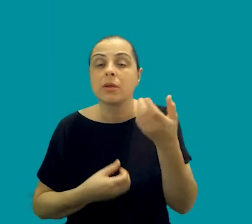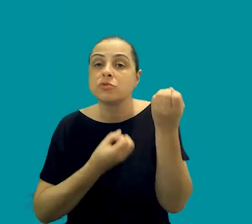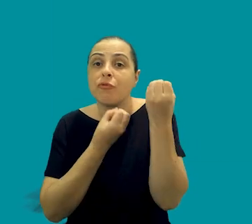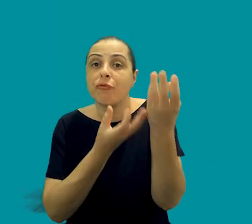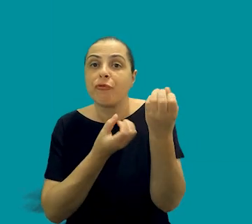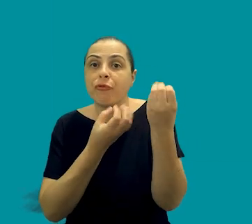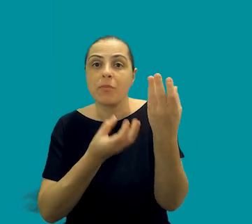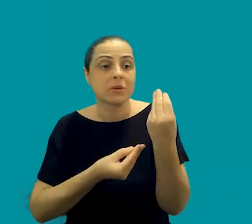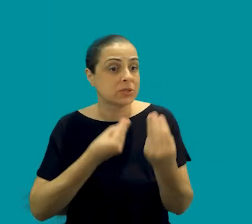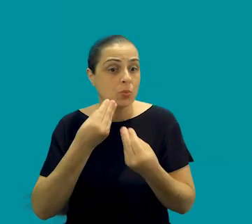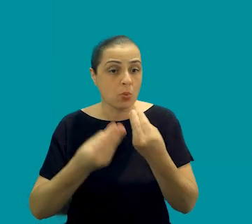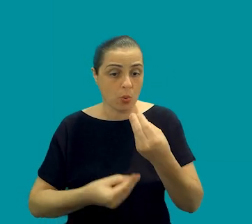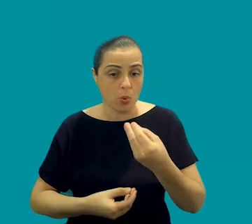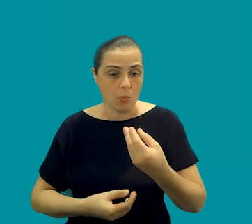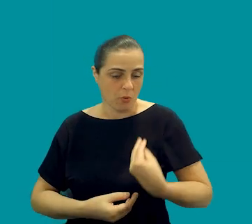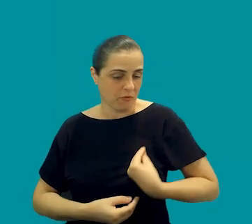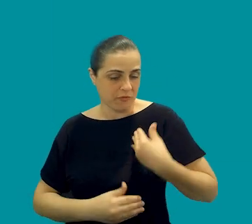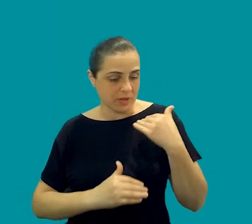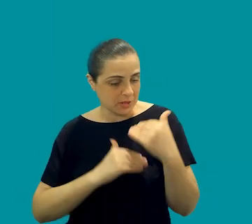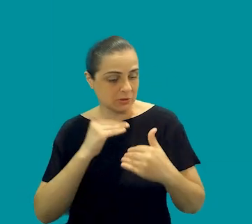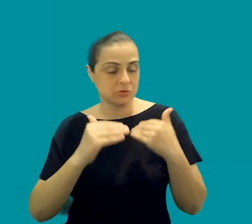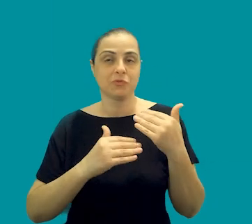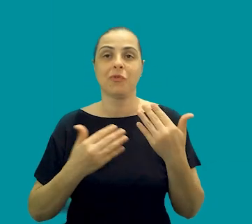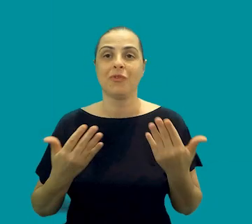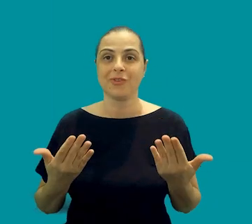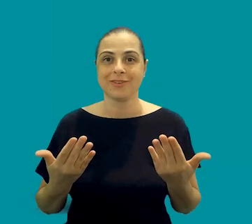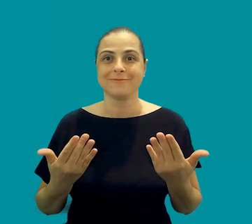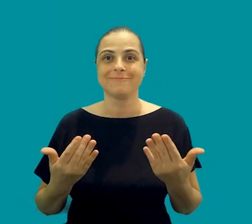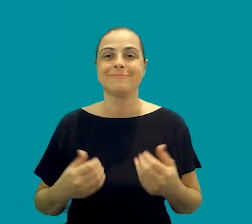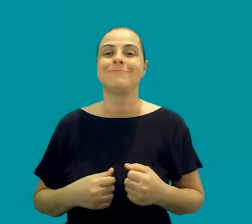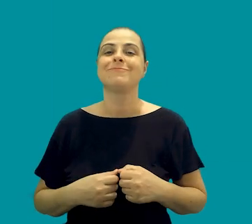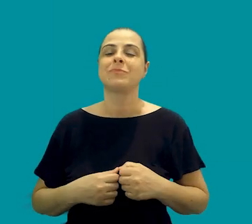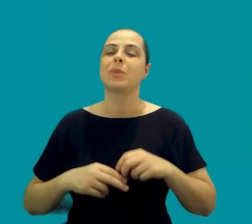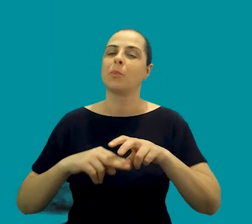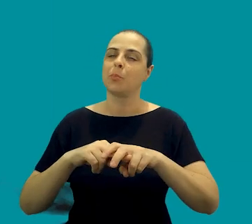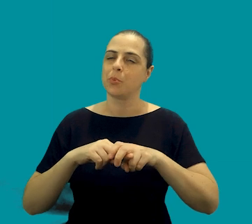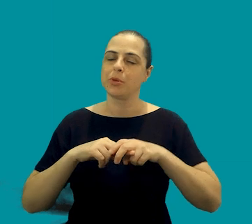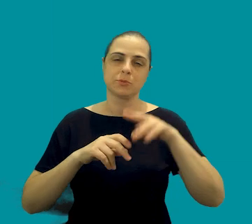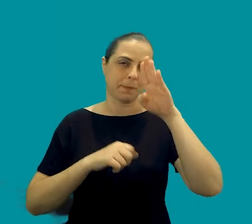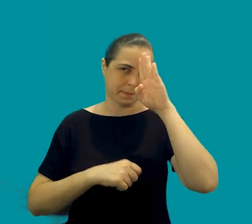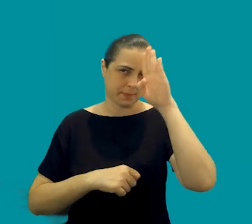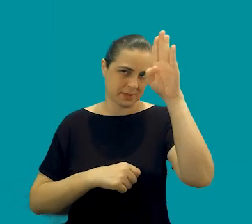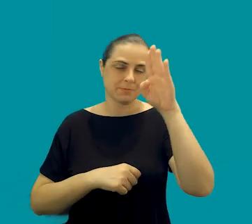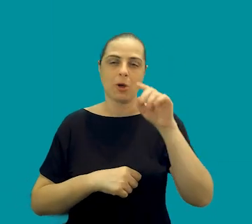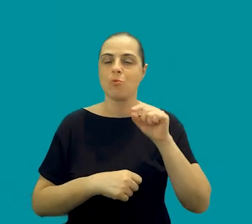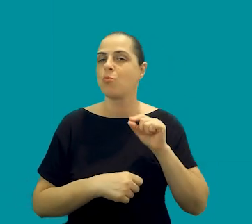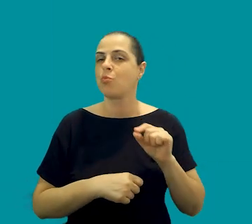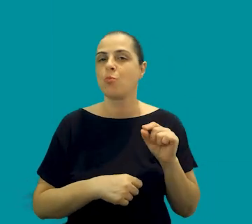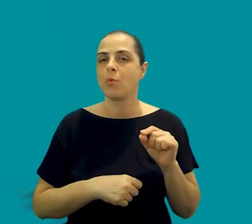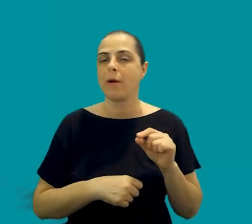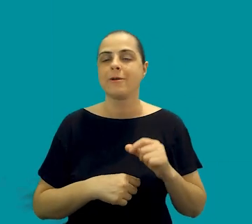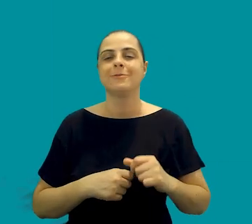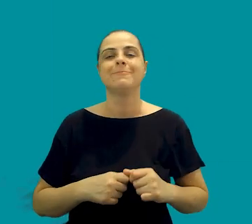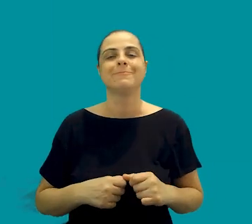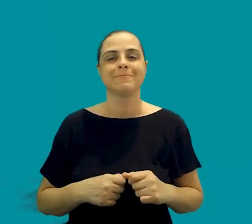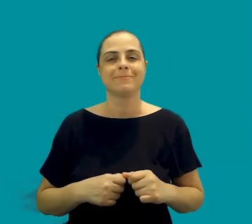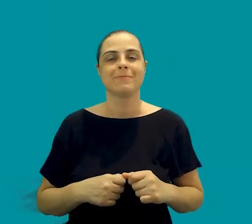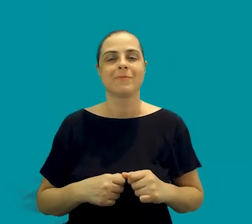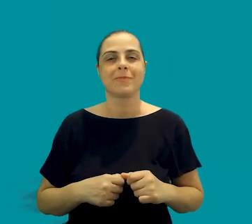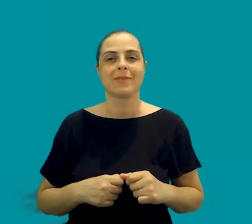né, dessas informações sobre o seu processo. E eu acho que o diferencial mesmo passa por esse lugar